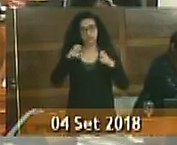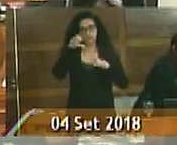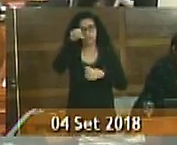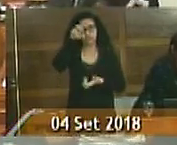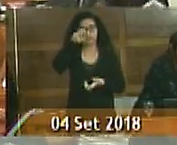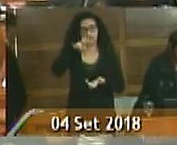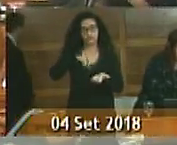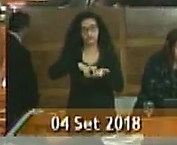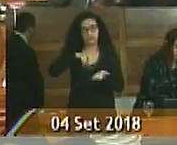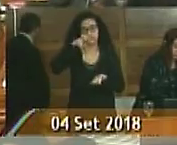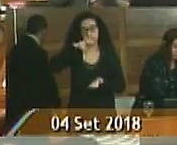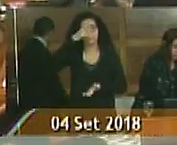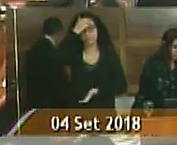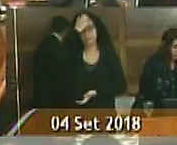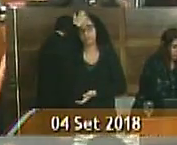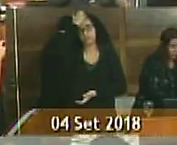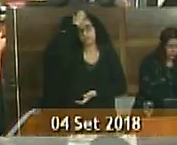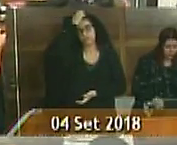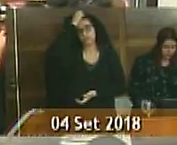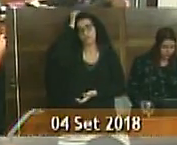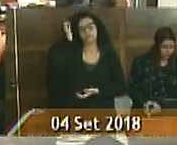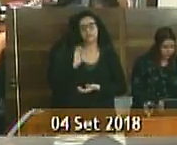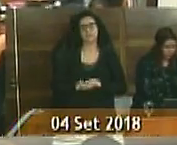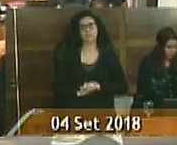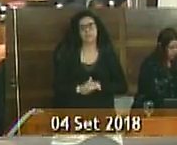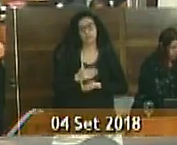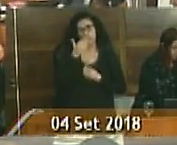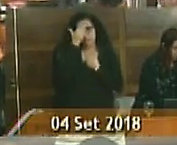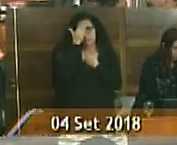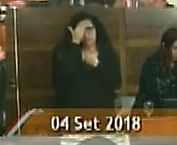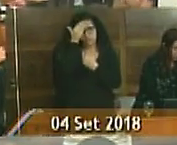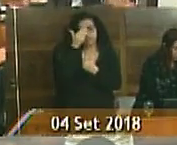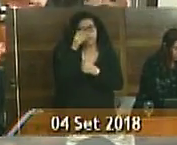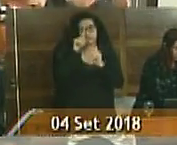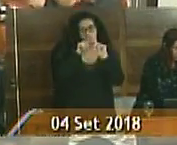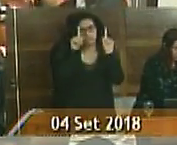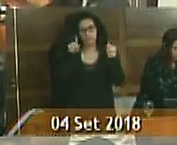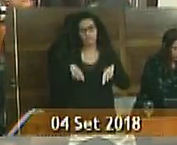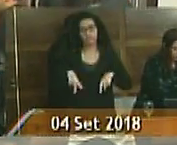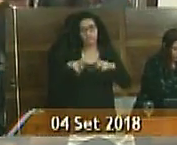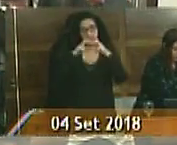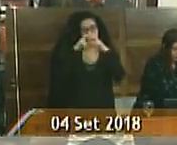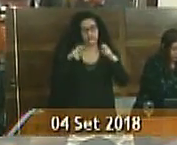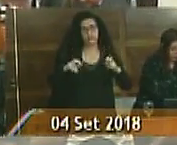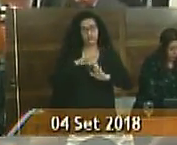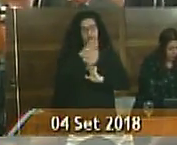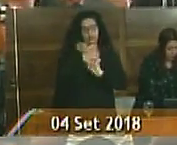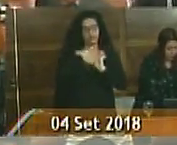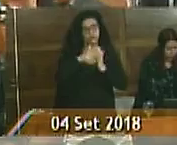9 horas no plenário, aqui no plenário. Quero agradecer aos funcionários desta casa,